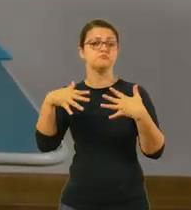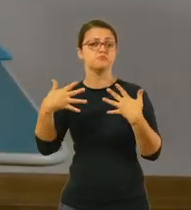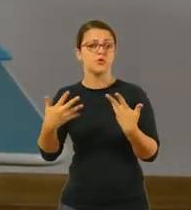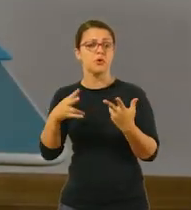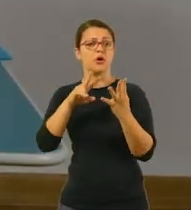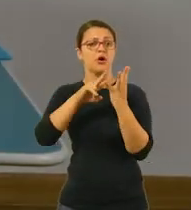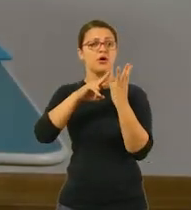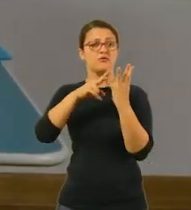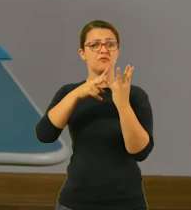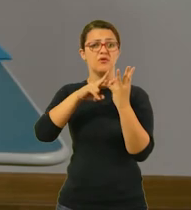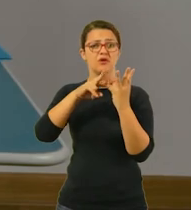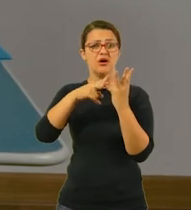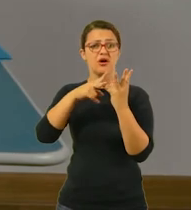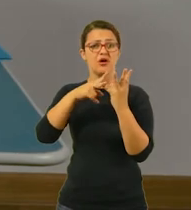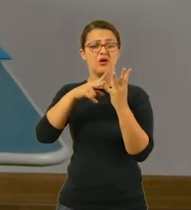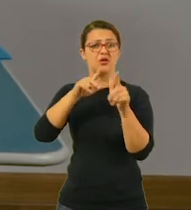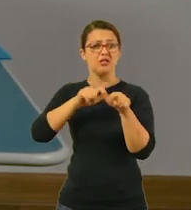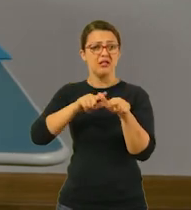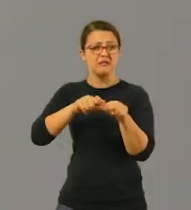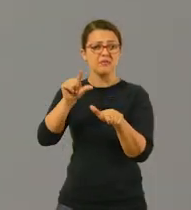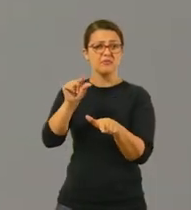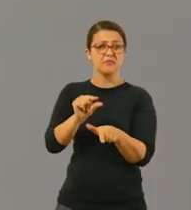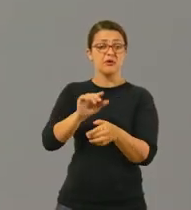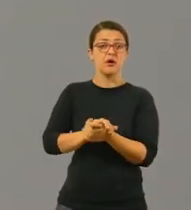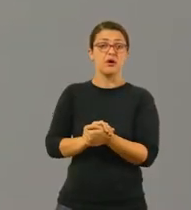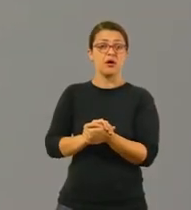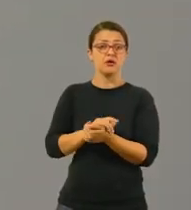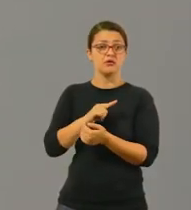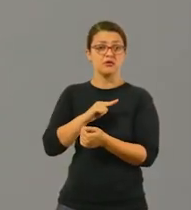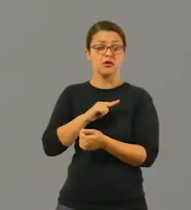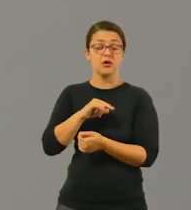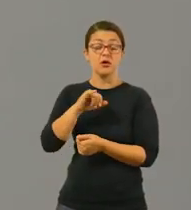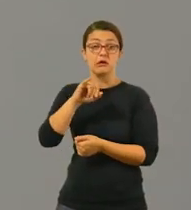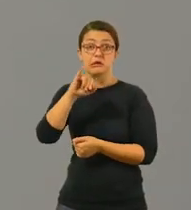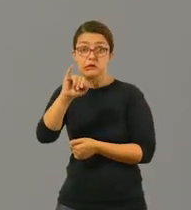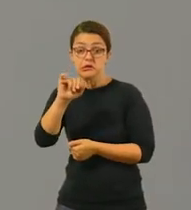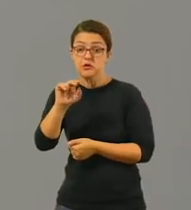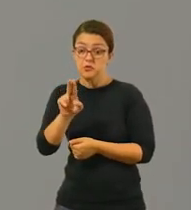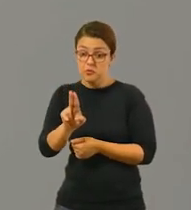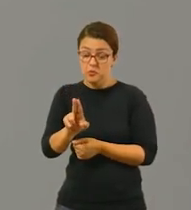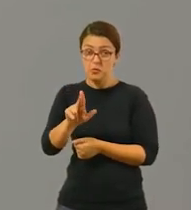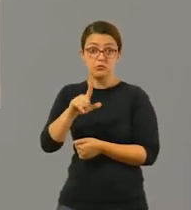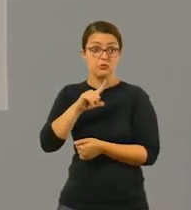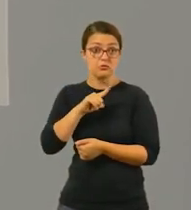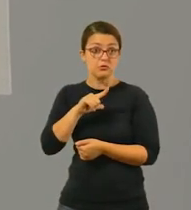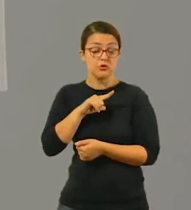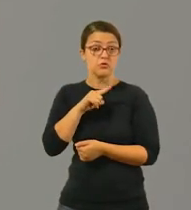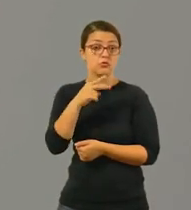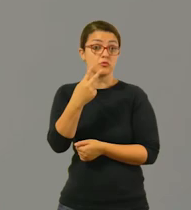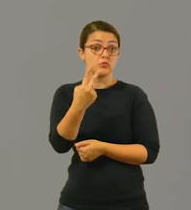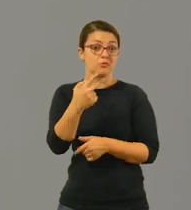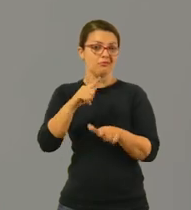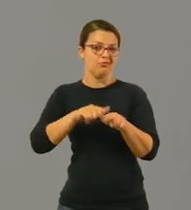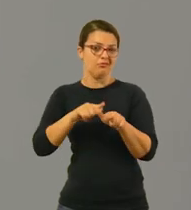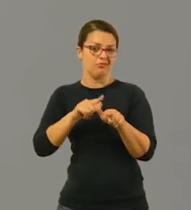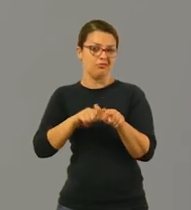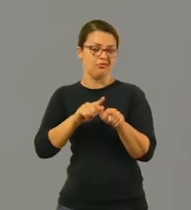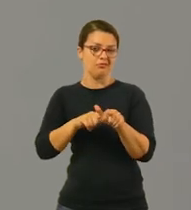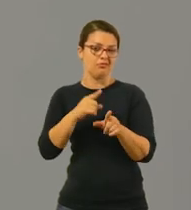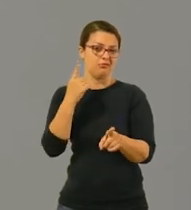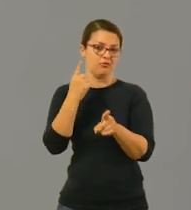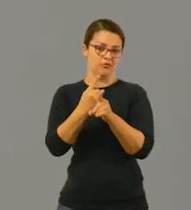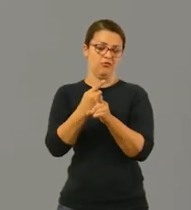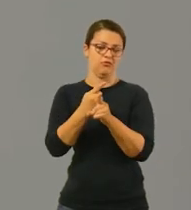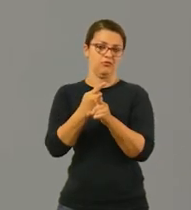é a vogal que menos aparece no texto, são as letras I e U, que as duas têm somente duas, aparecem